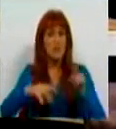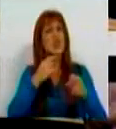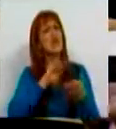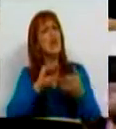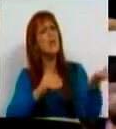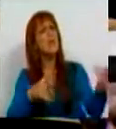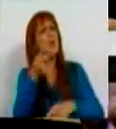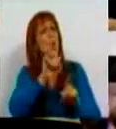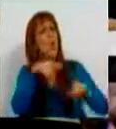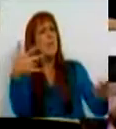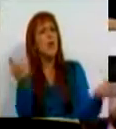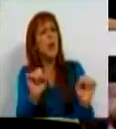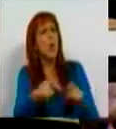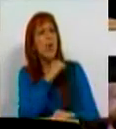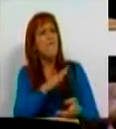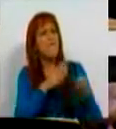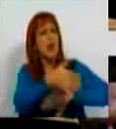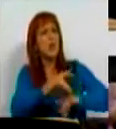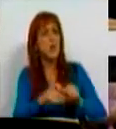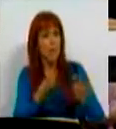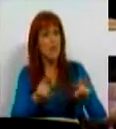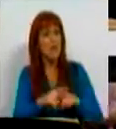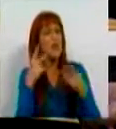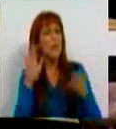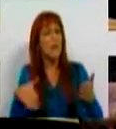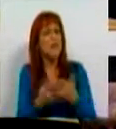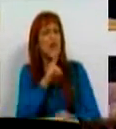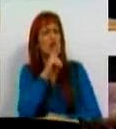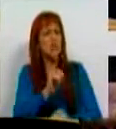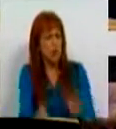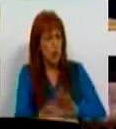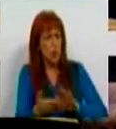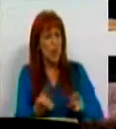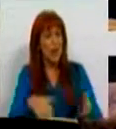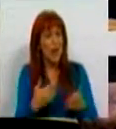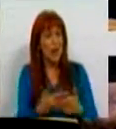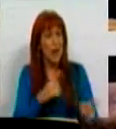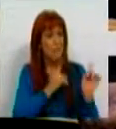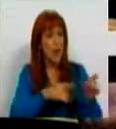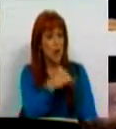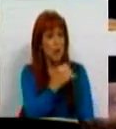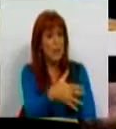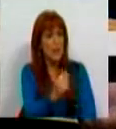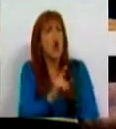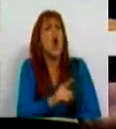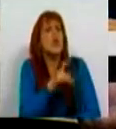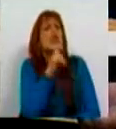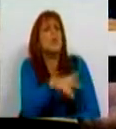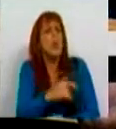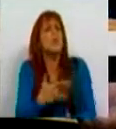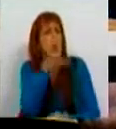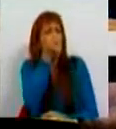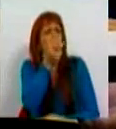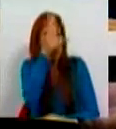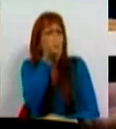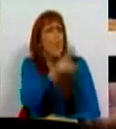dizendo que o Banif não era viável e era preciso apresentar uma resposta com urgência até março de 2015. Qual foi a resposta do anterior